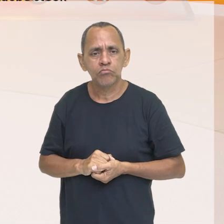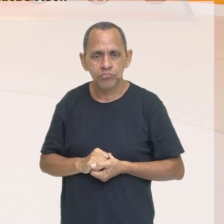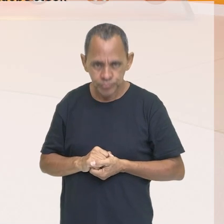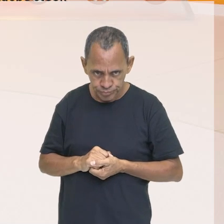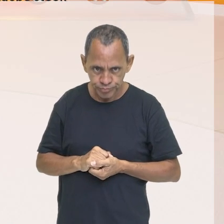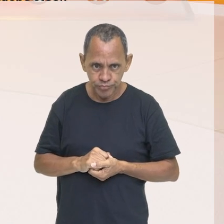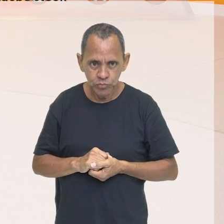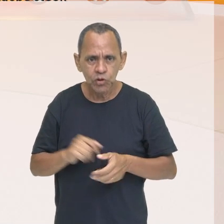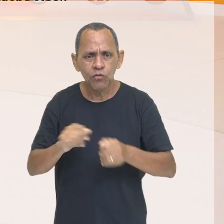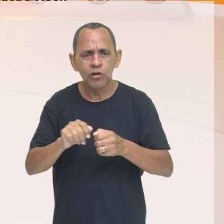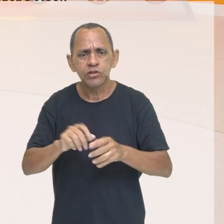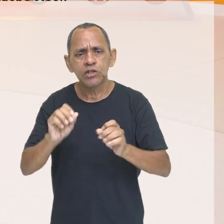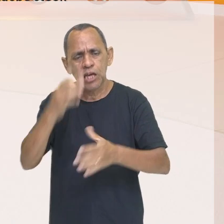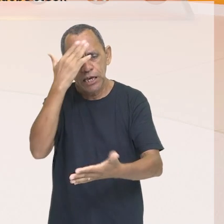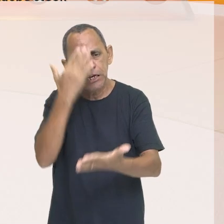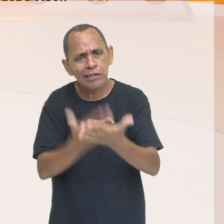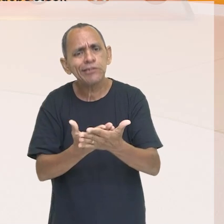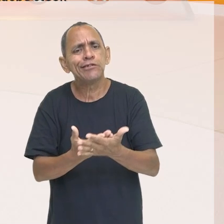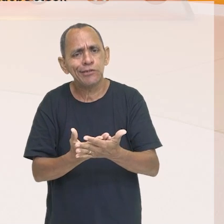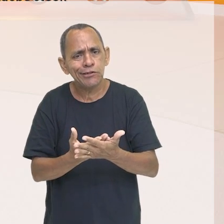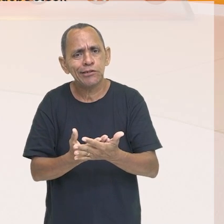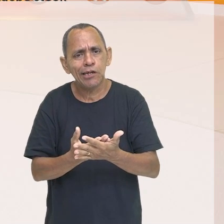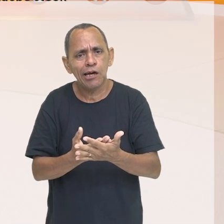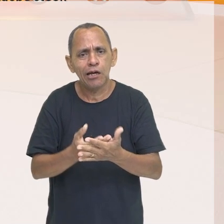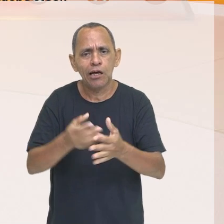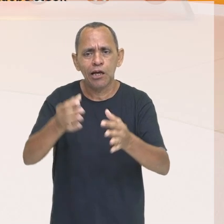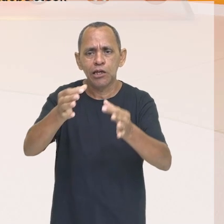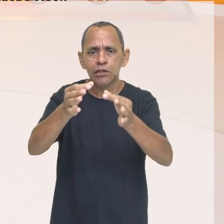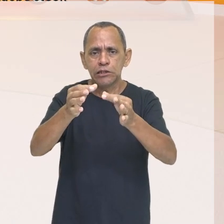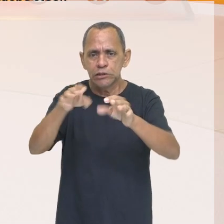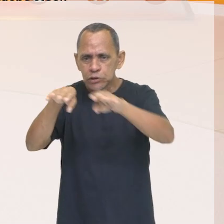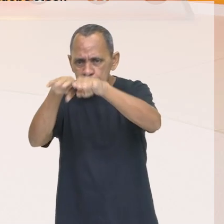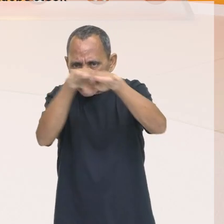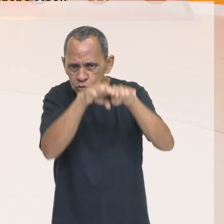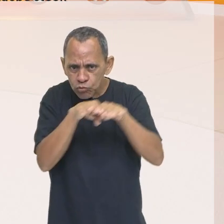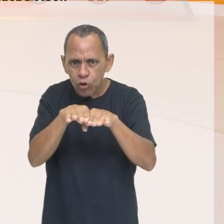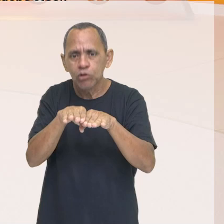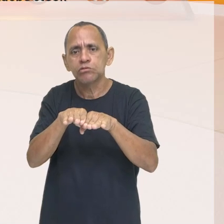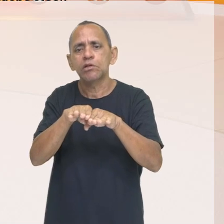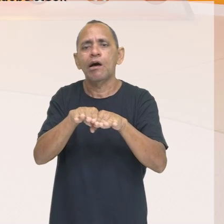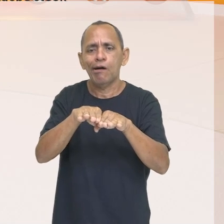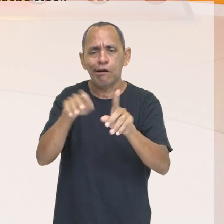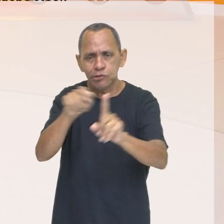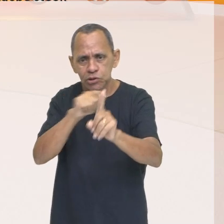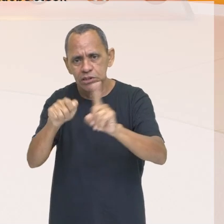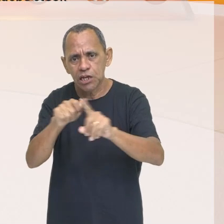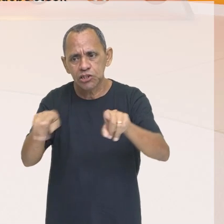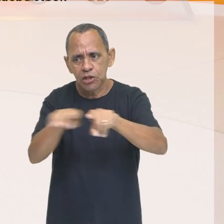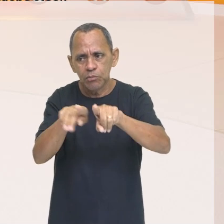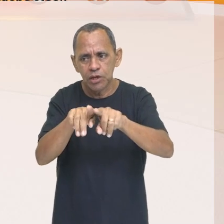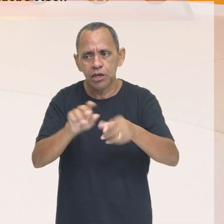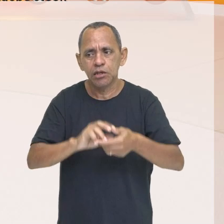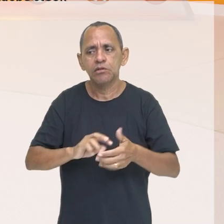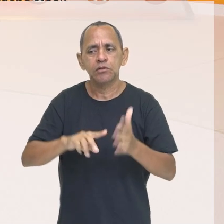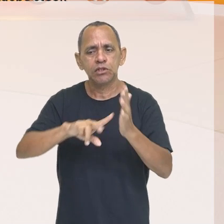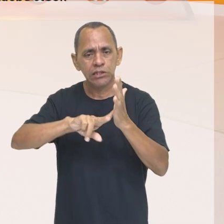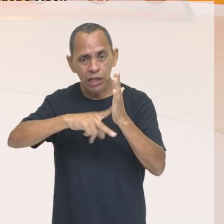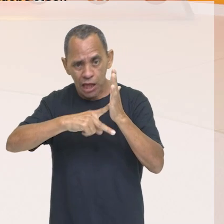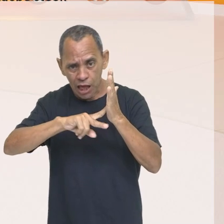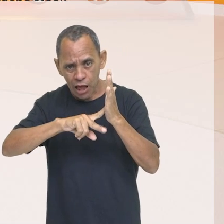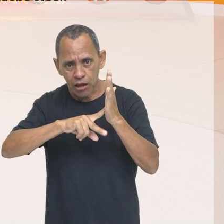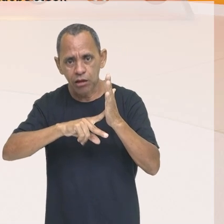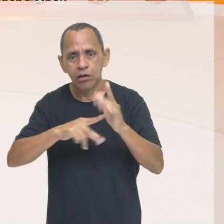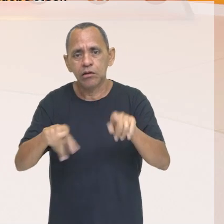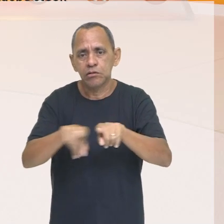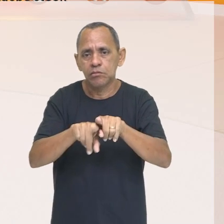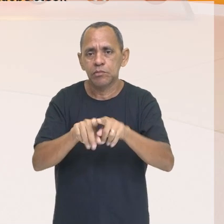o que acreditam ser injustiças econômicas e sociais. Lutas sindicais por melhores salários e condições de trabalho,